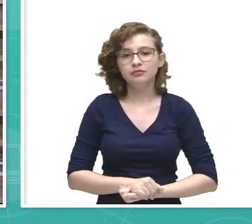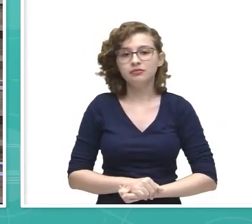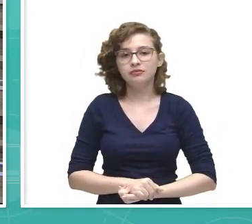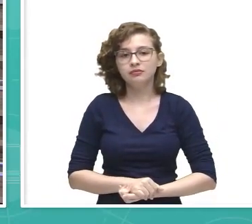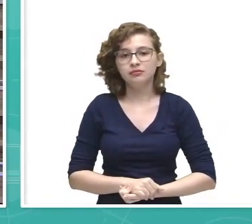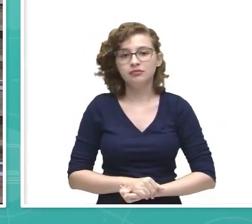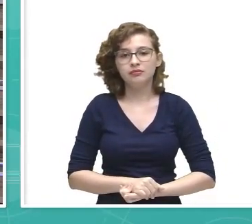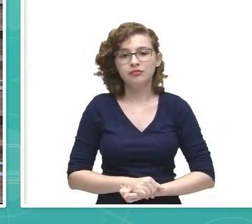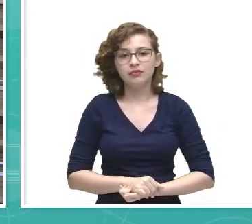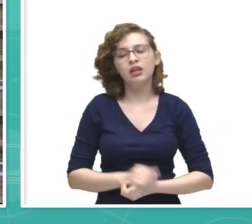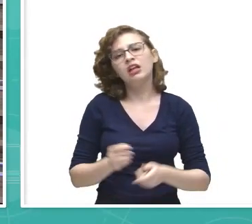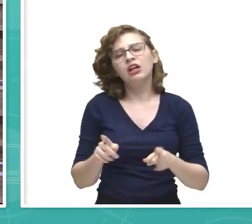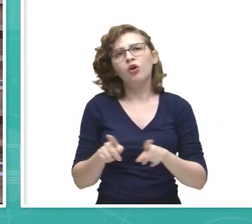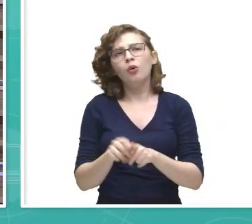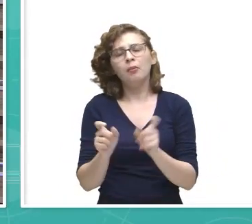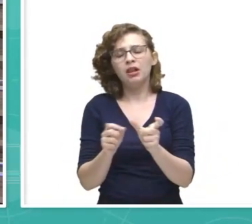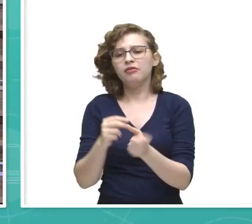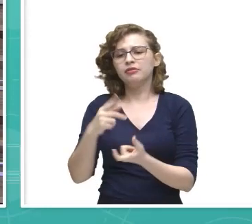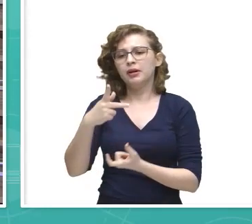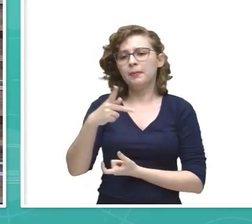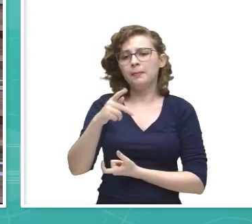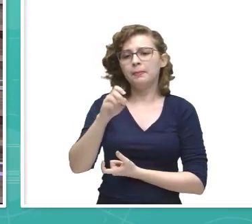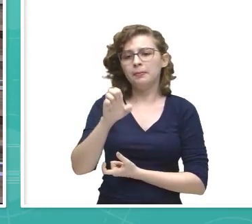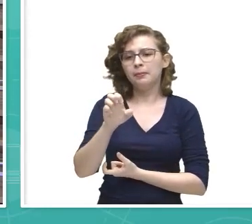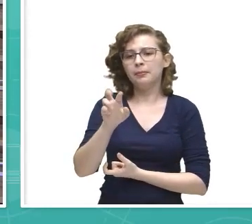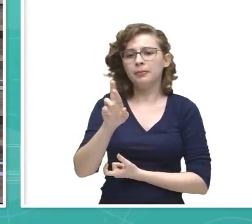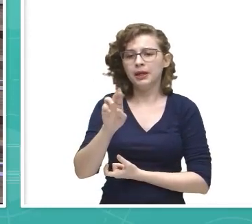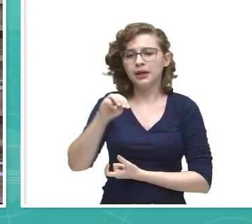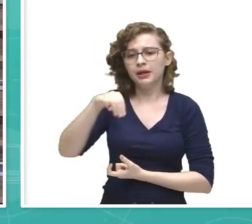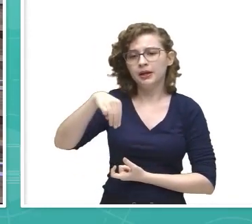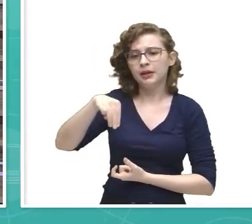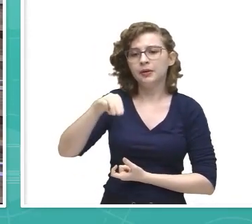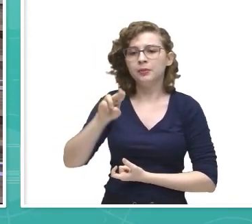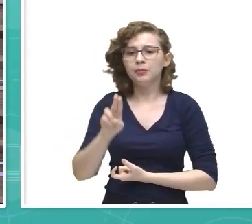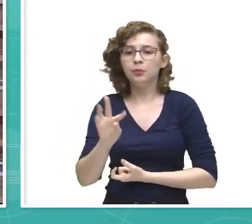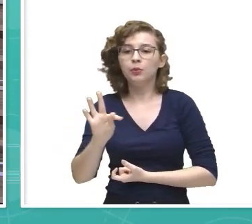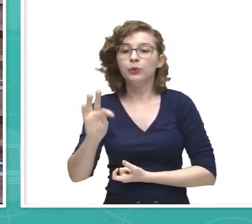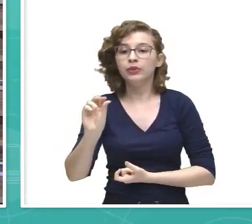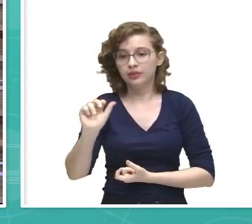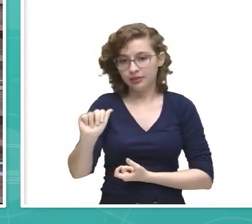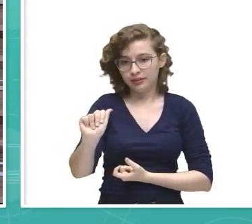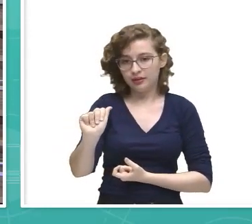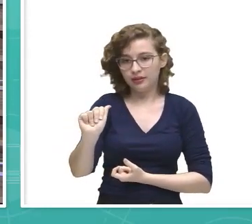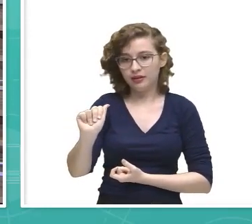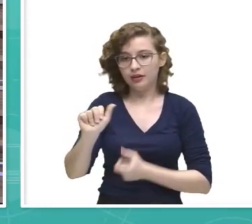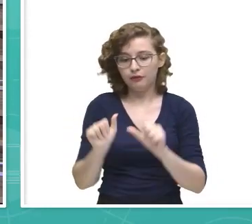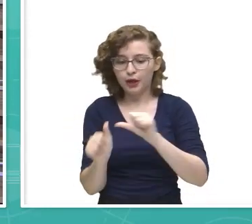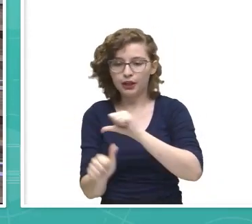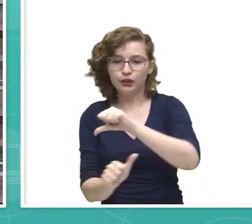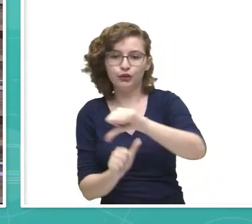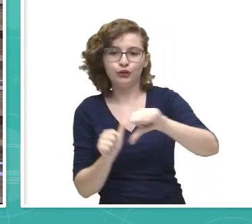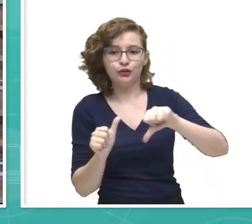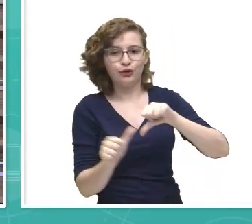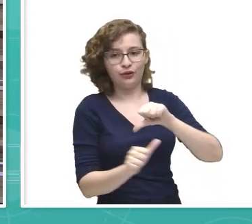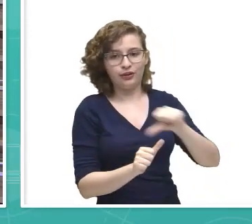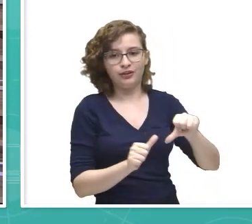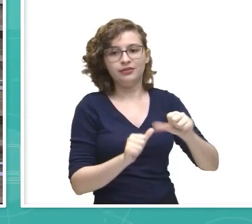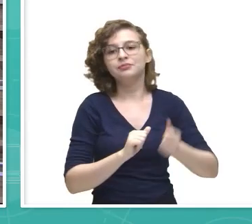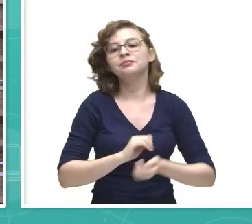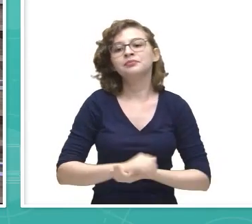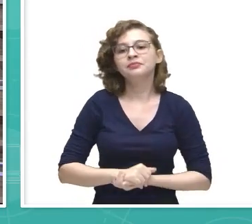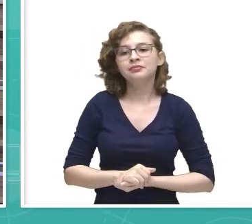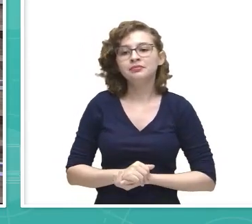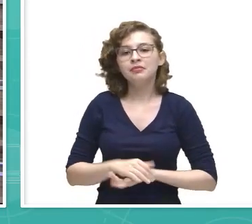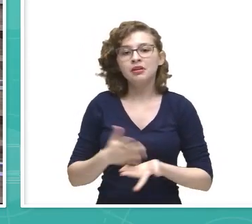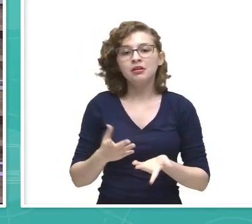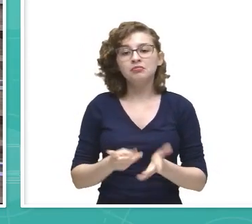a palavra permuta. Ah, eu vou permutar certas coisas, eu vou trocar uma mercadoria por outra mercadoria. Basicamente, o índio